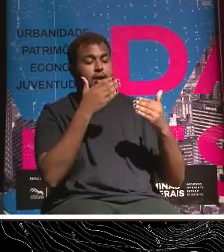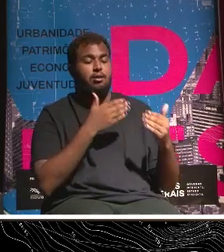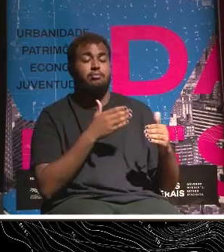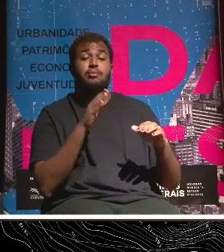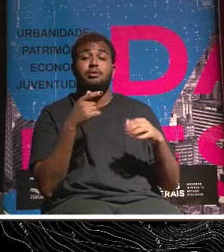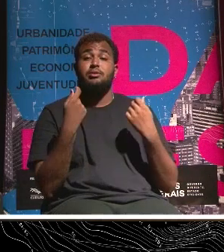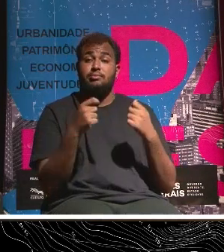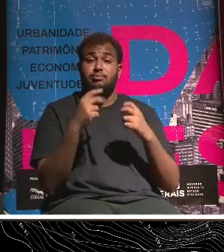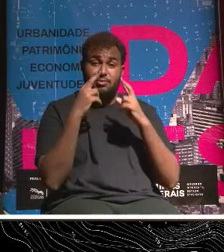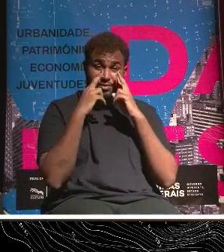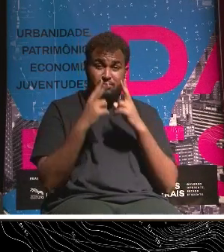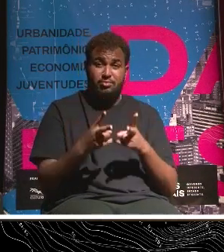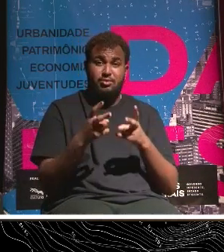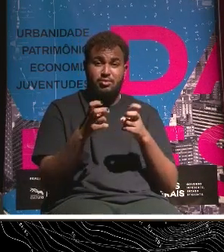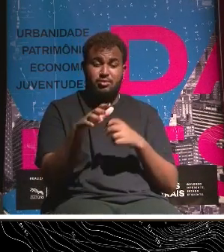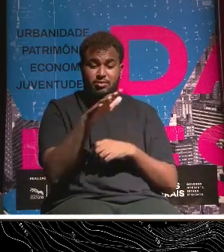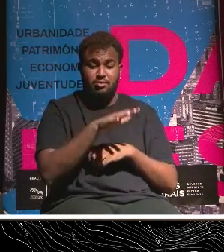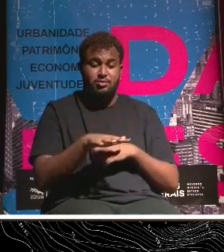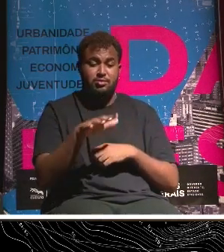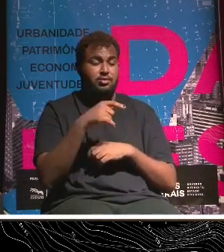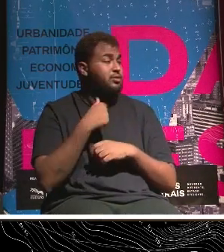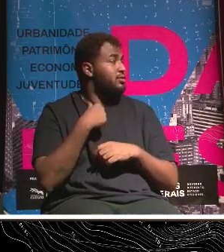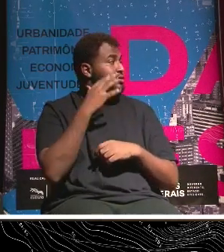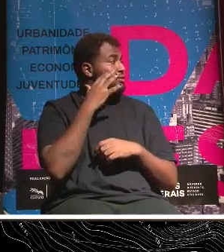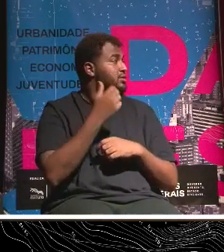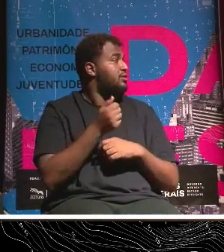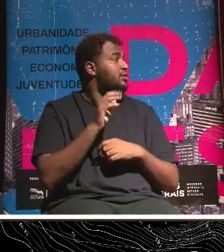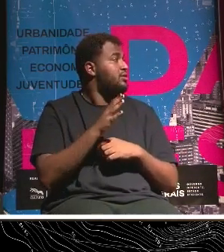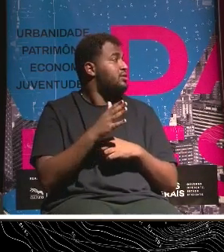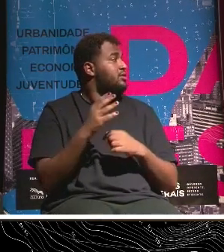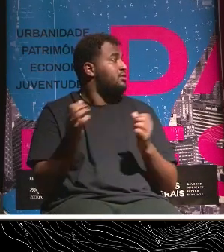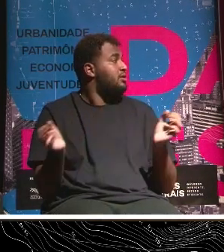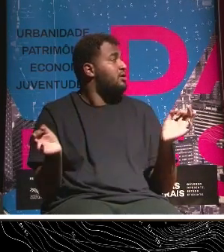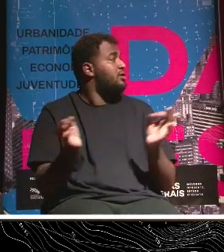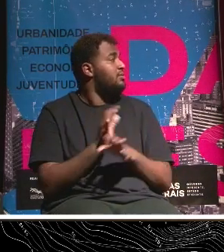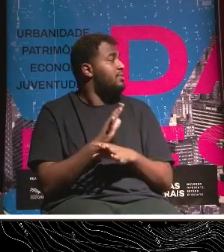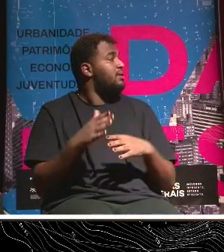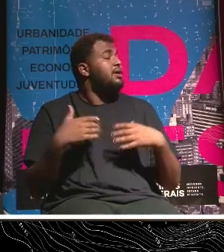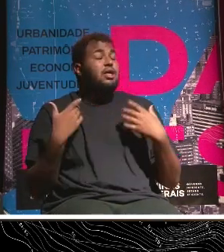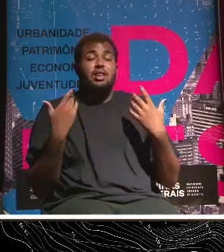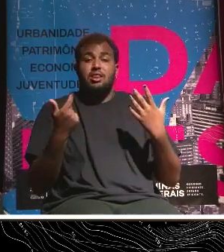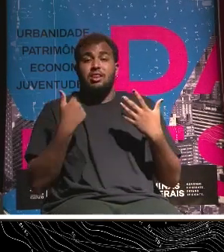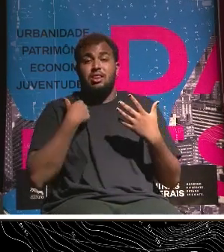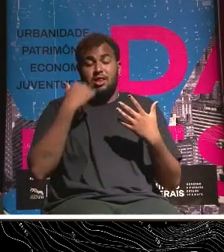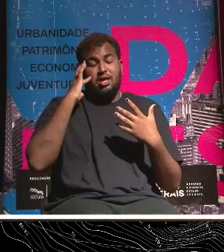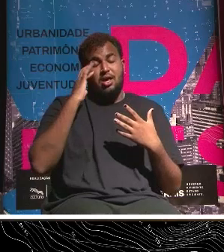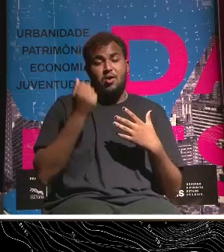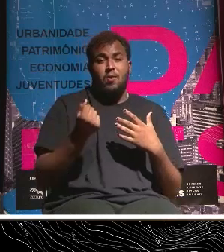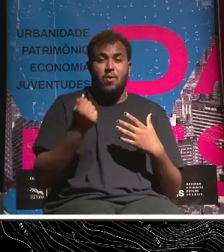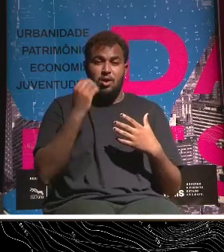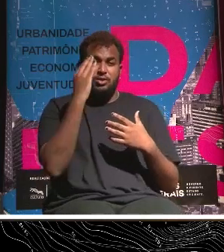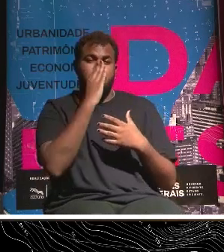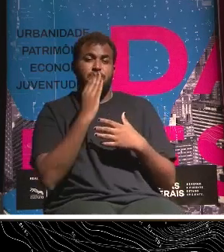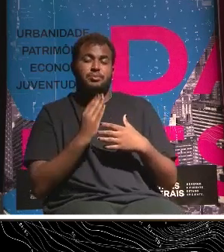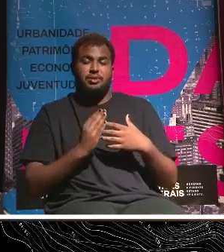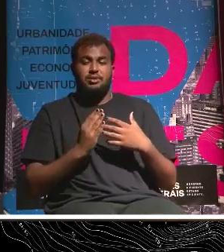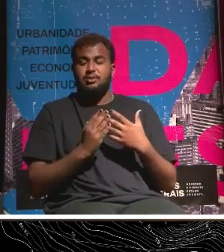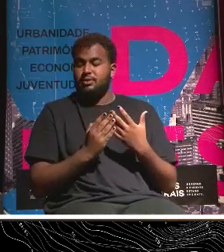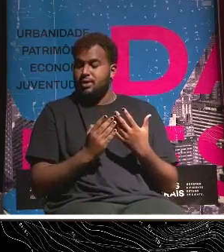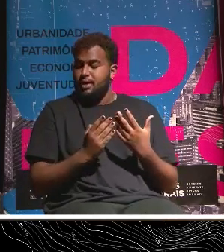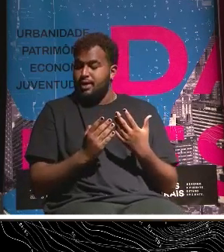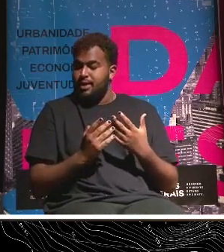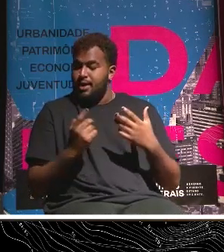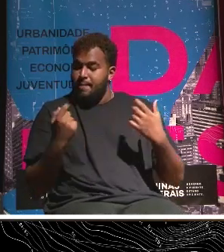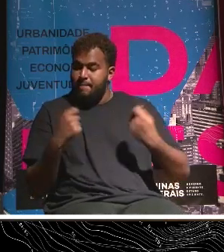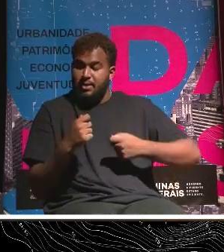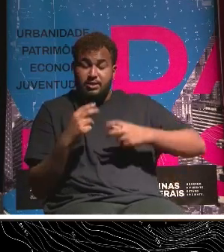dos territórios. Como eu sei que já está acabando, eu acho que o Estado brasileiro, os governos,